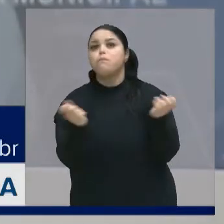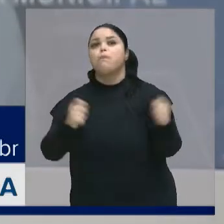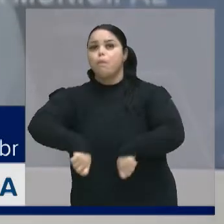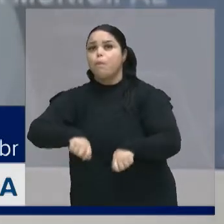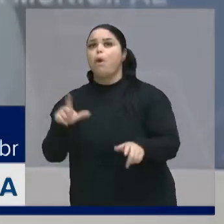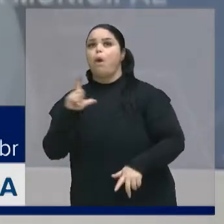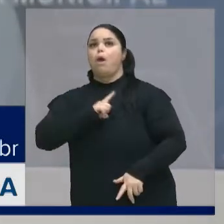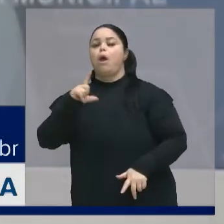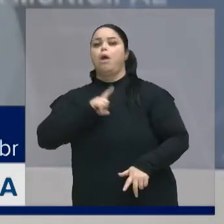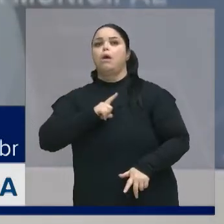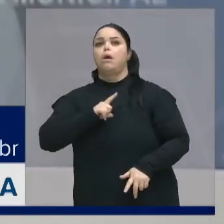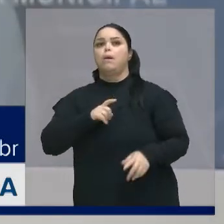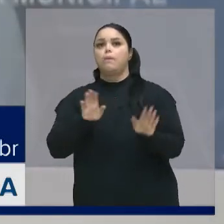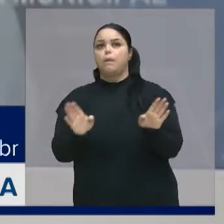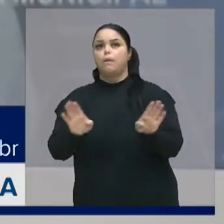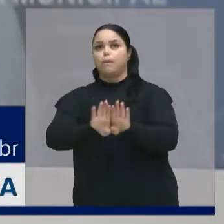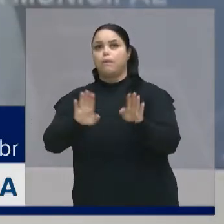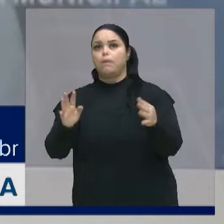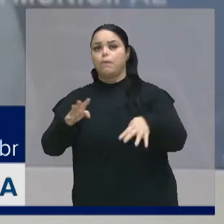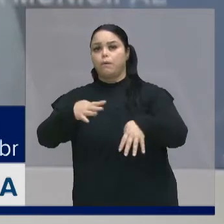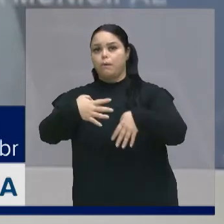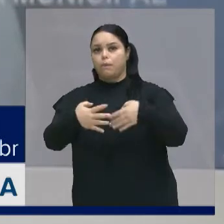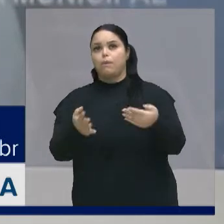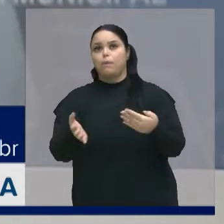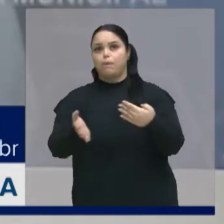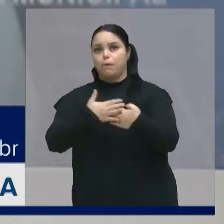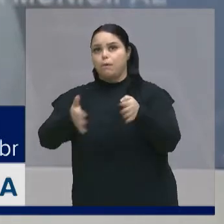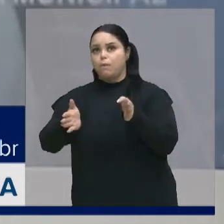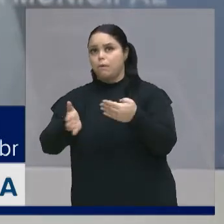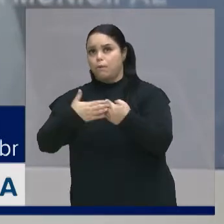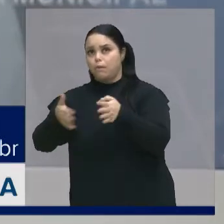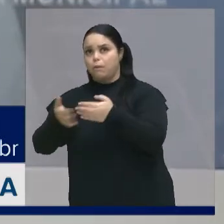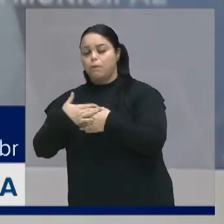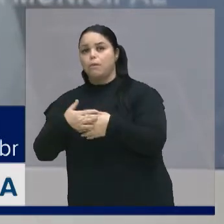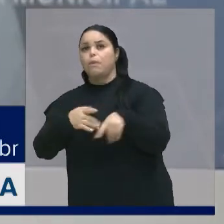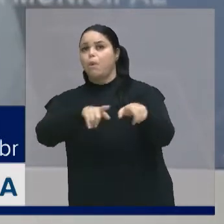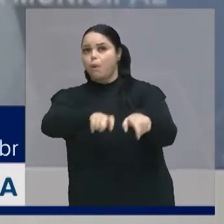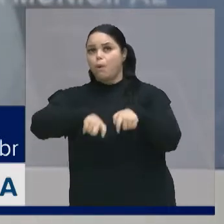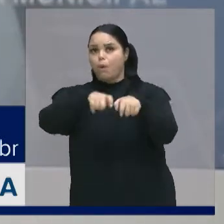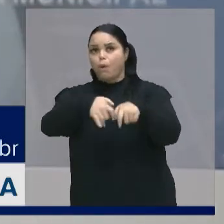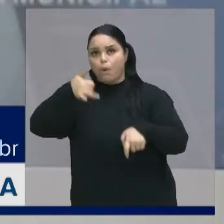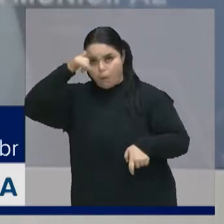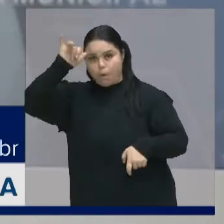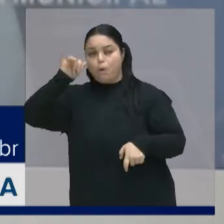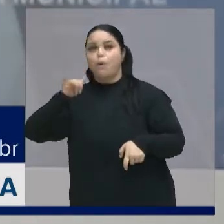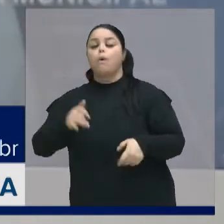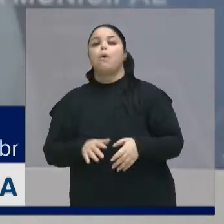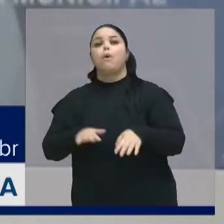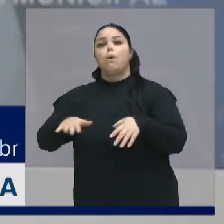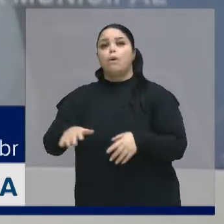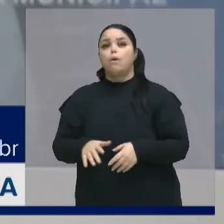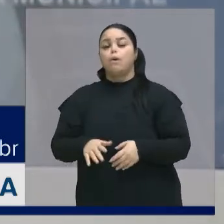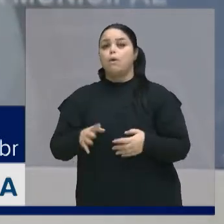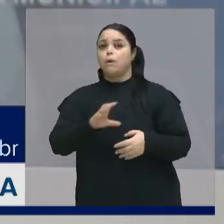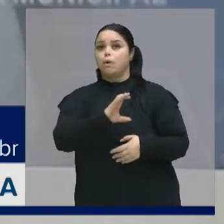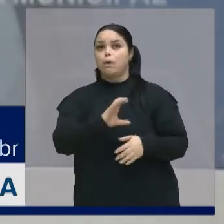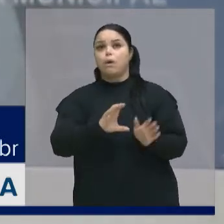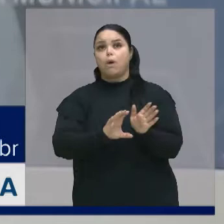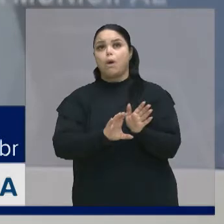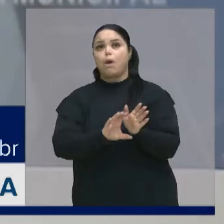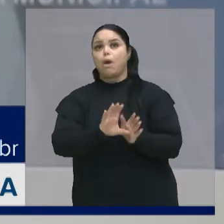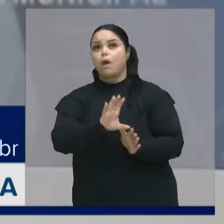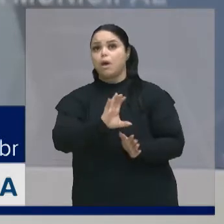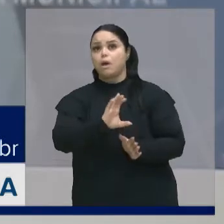ter na porteira de suas fazendas, os seus sítios e chácaras, o seu CEP rural. Isso,